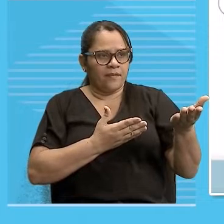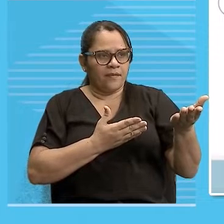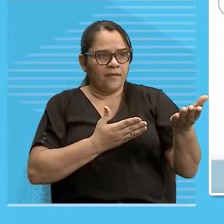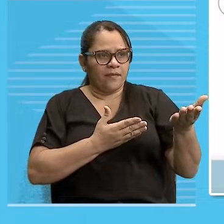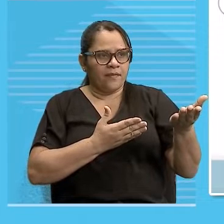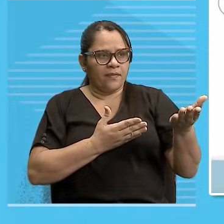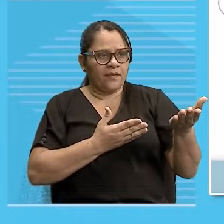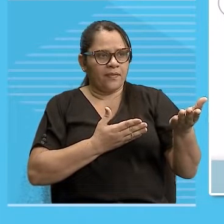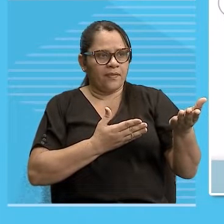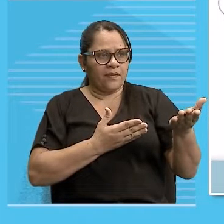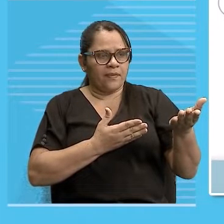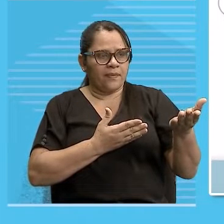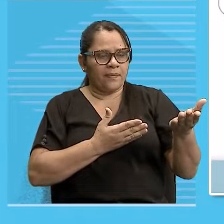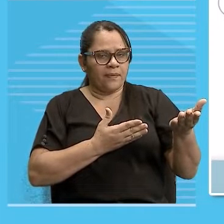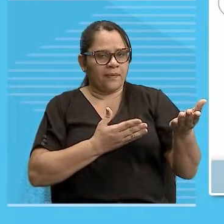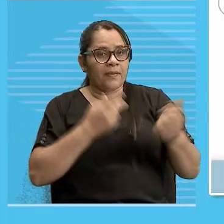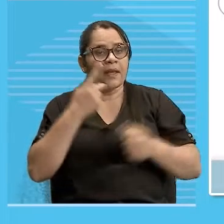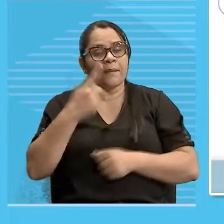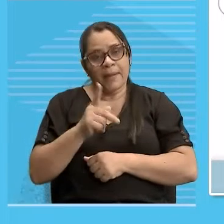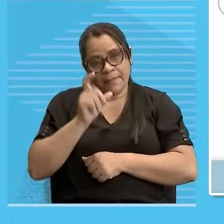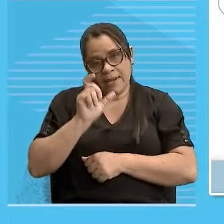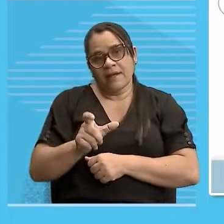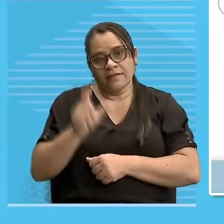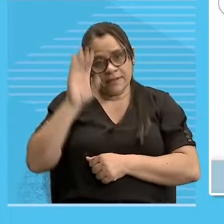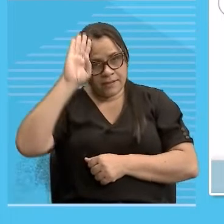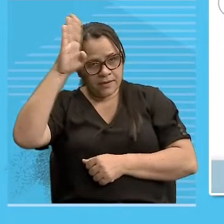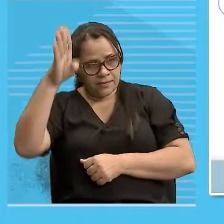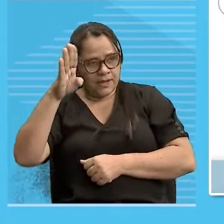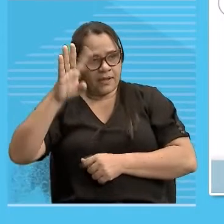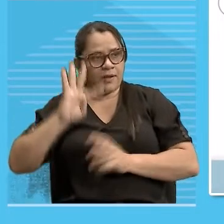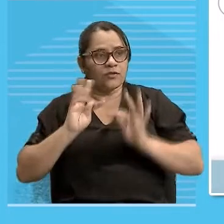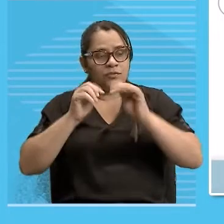para ela ser predominante, ó, sobretudo,